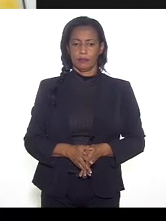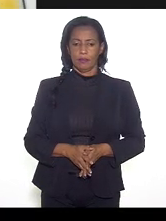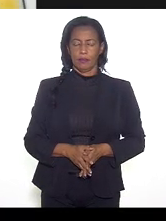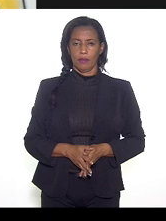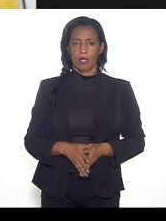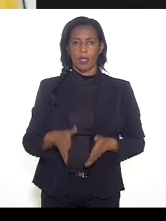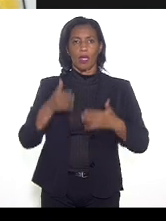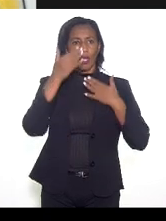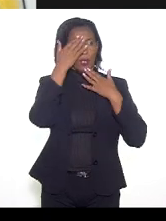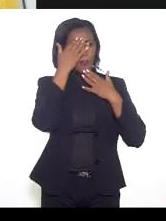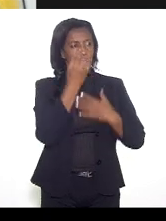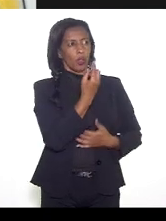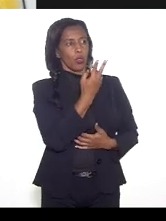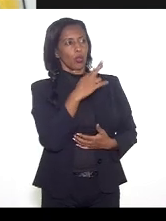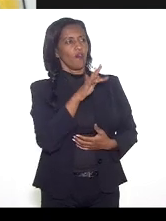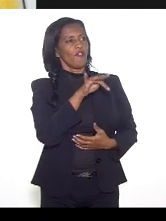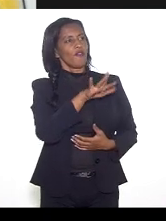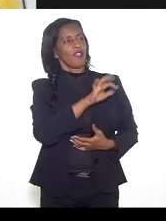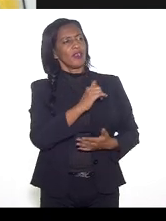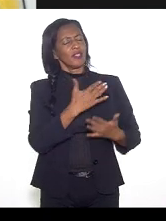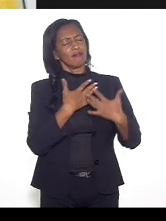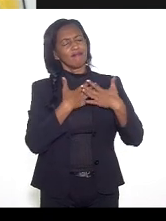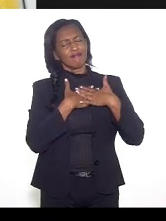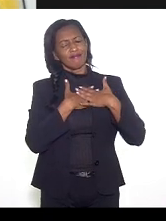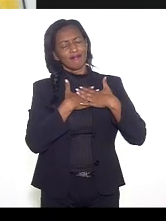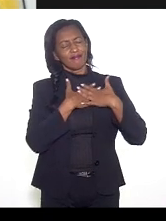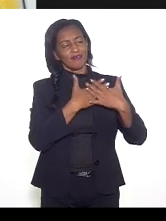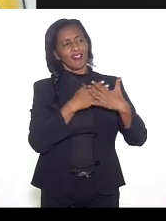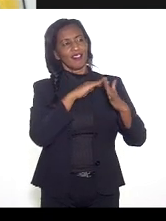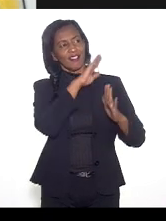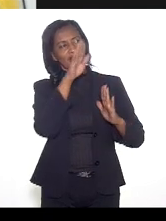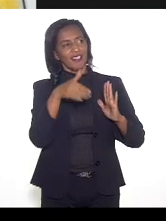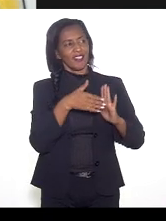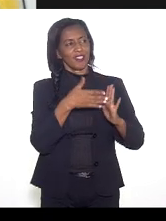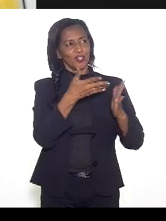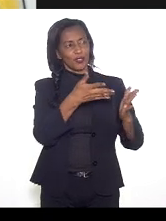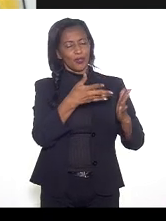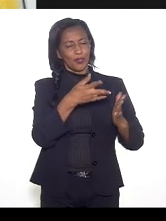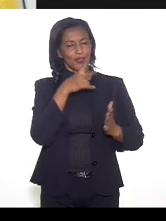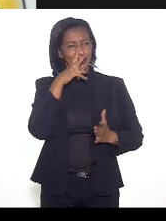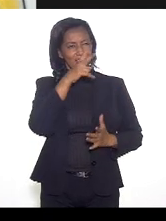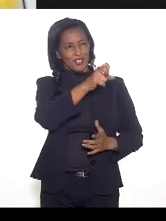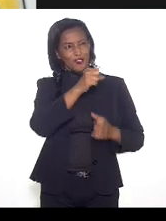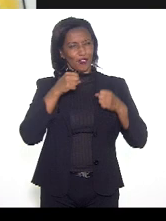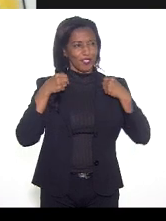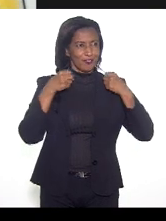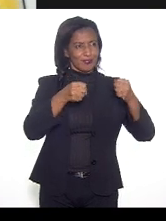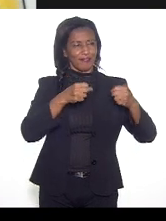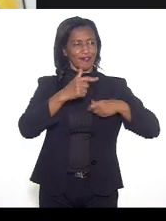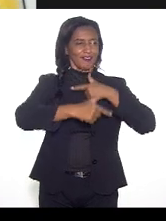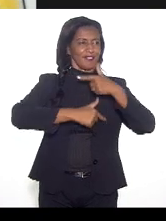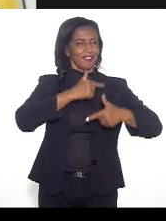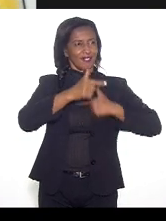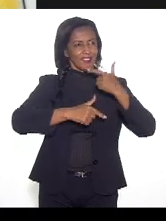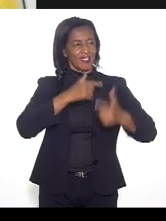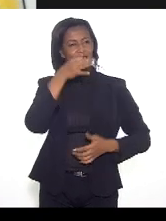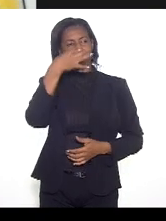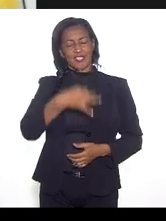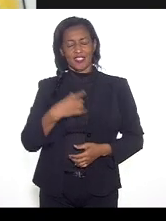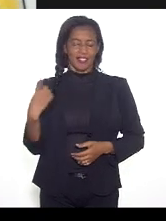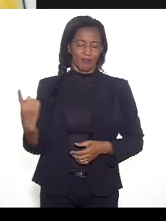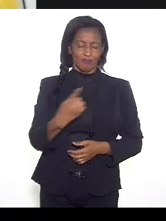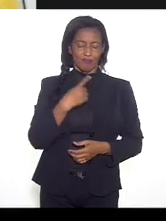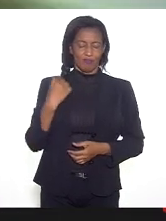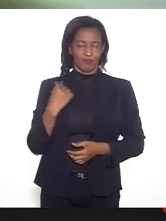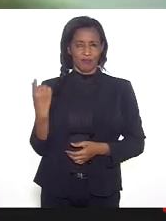doutor Fernando Barbag, um abraço muito fraterno a todos esses bravos combatentes, na certeza que nós estamos aqui